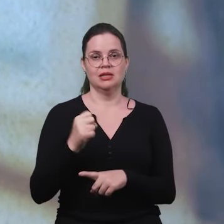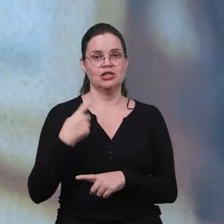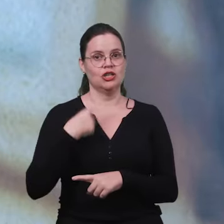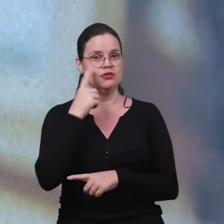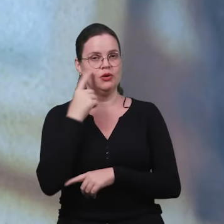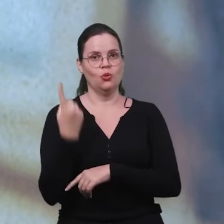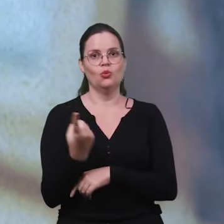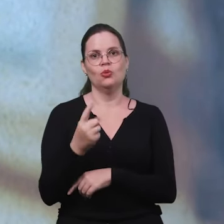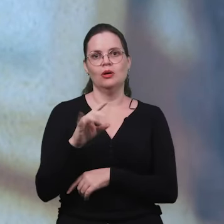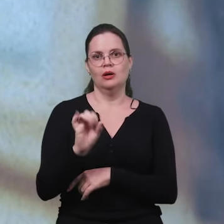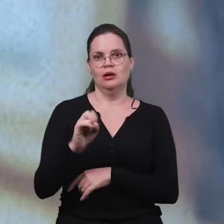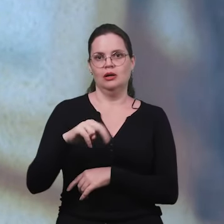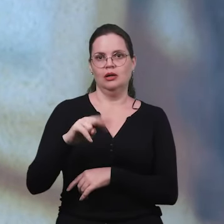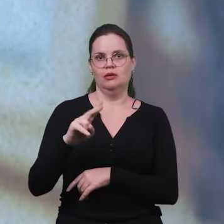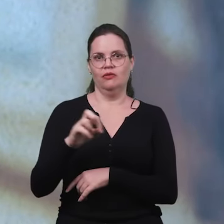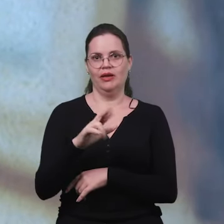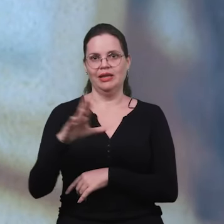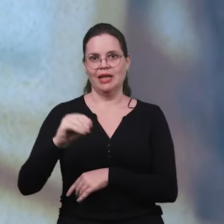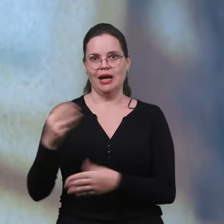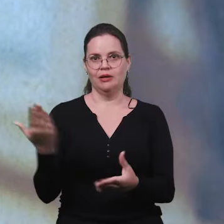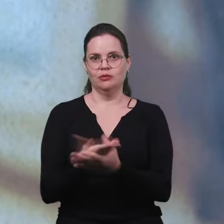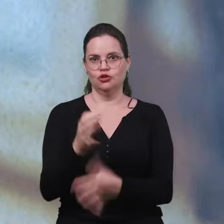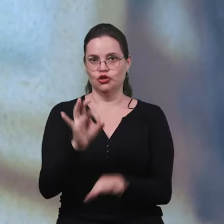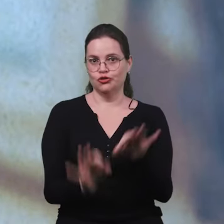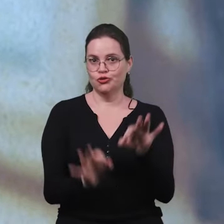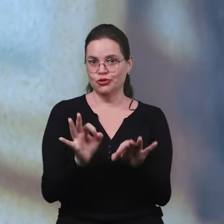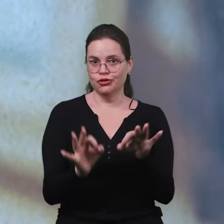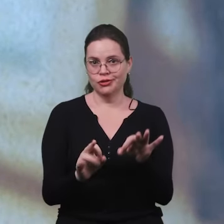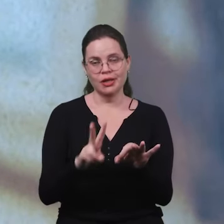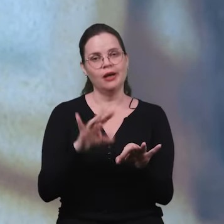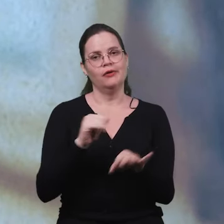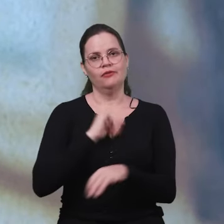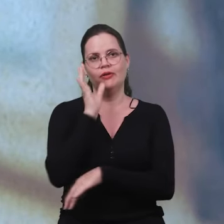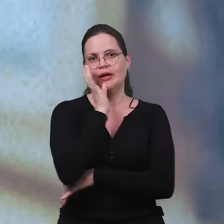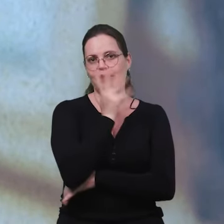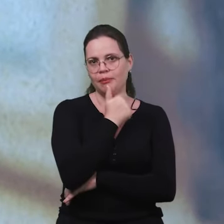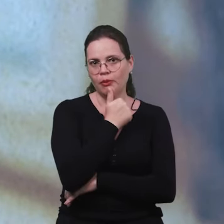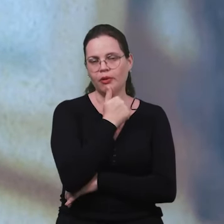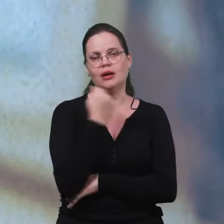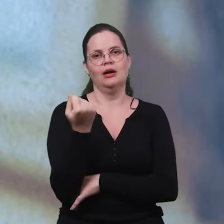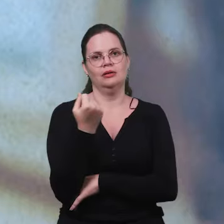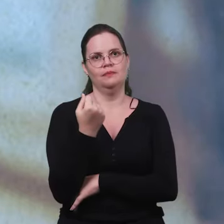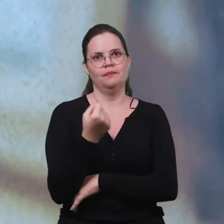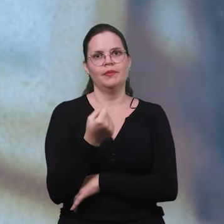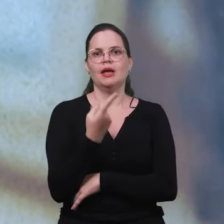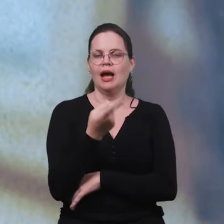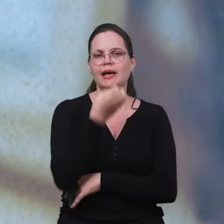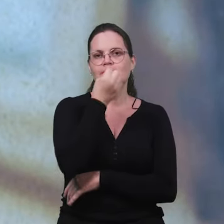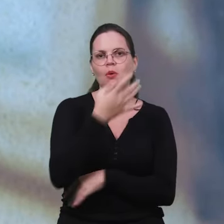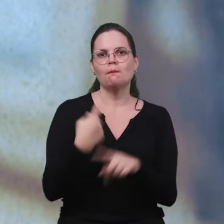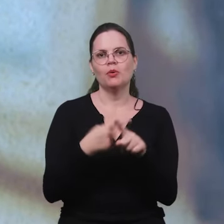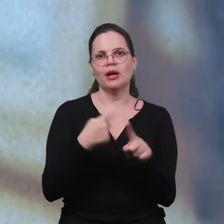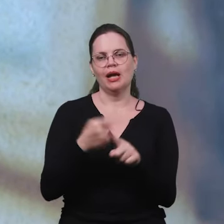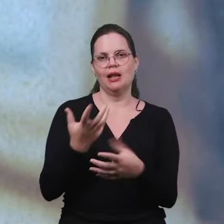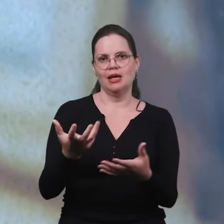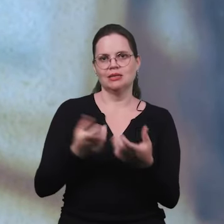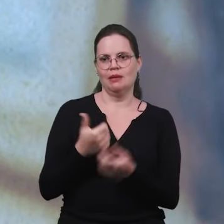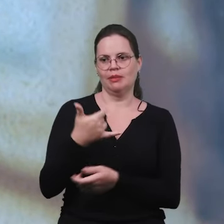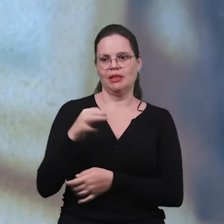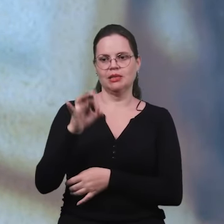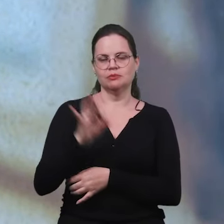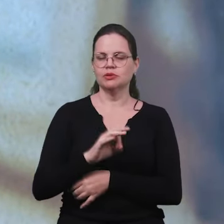litigioso, que a gente sabe que se for litigioso, né, pode durar um bom tempo. Exatamente. É um grande benefício ele poder retirar, logo receber